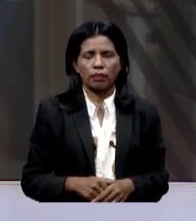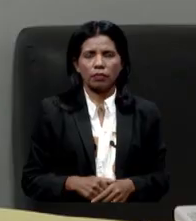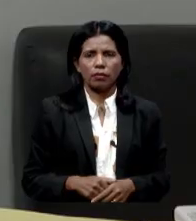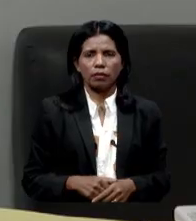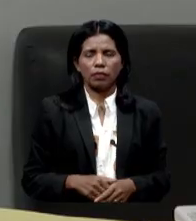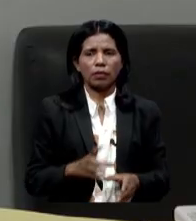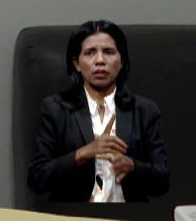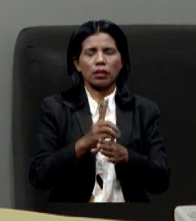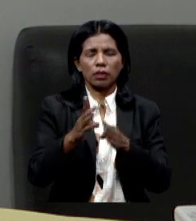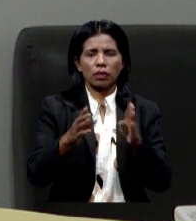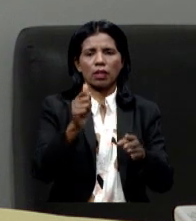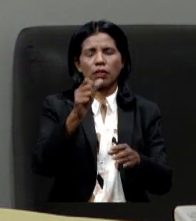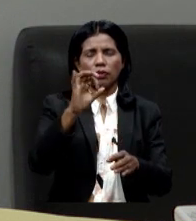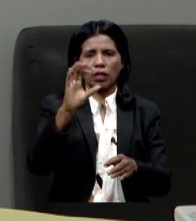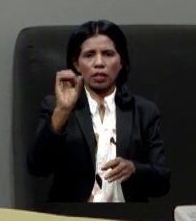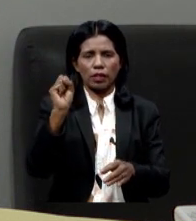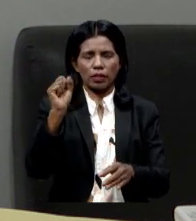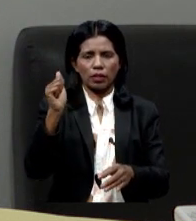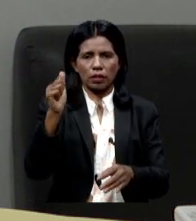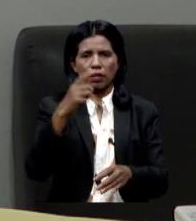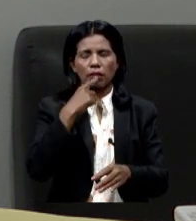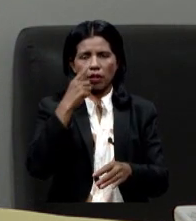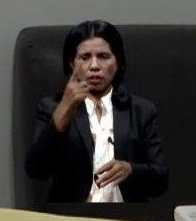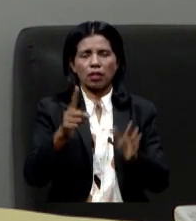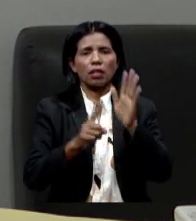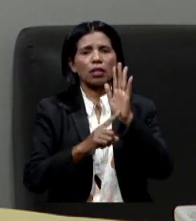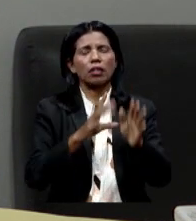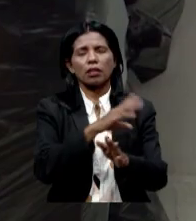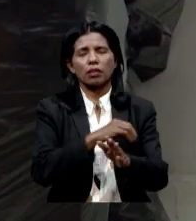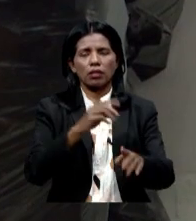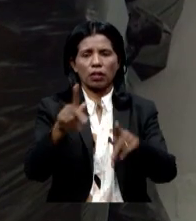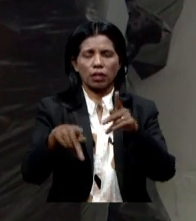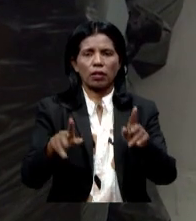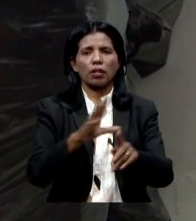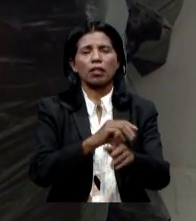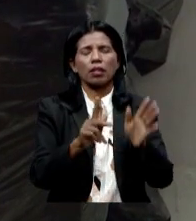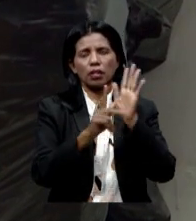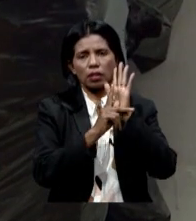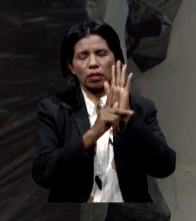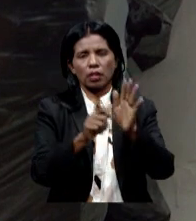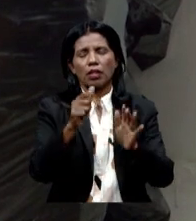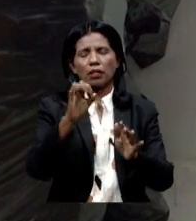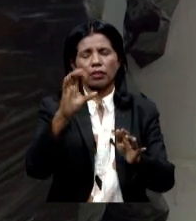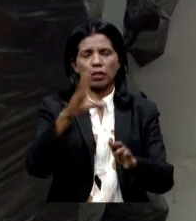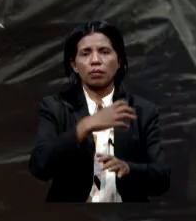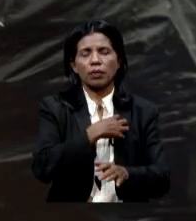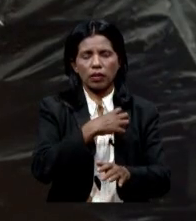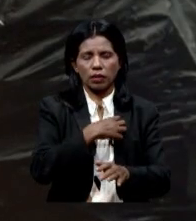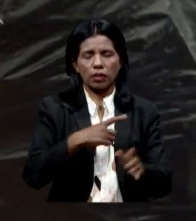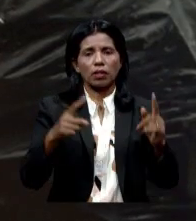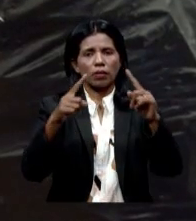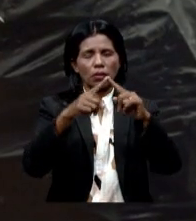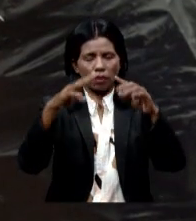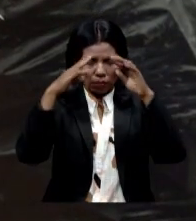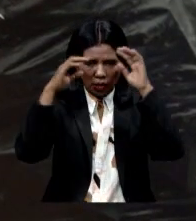Diretor Operação IFESA, Viriato Paulo, ratou questão né. Foi negociante Sira queixa a IFESA ou Peniteli, ba presidente da